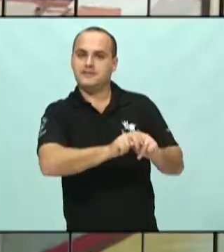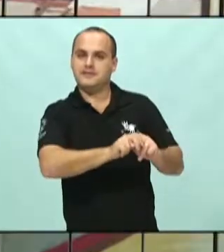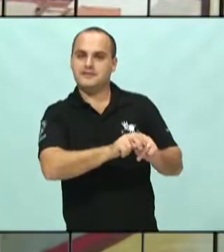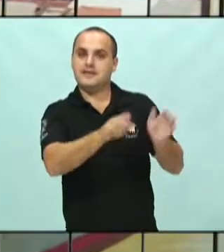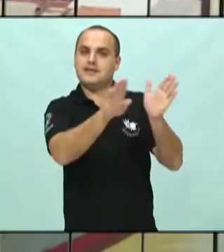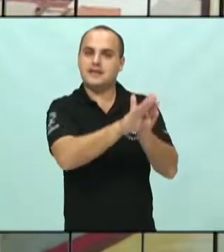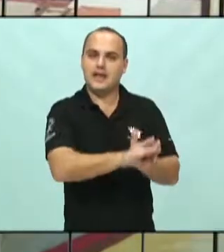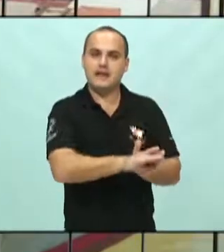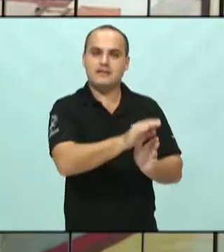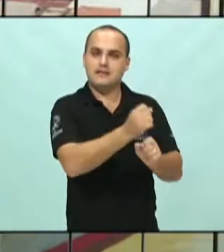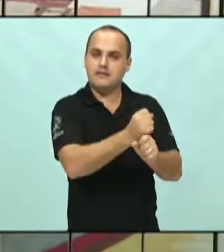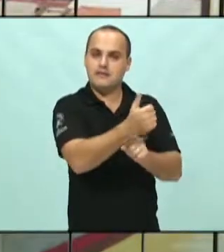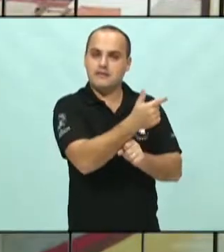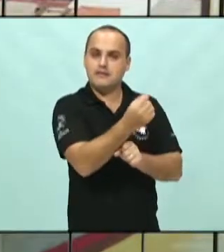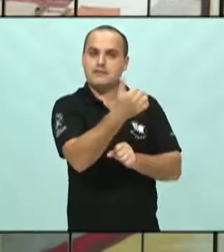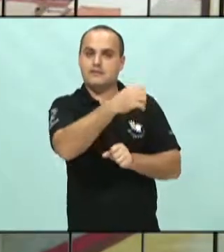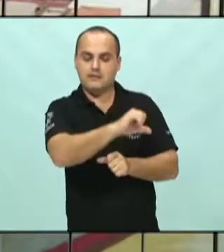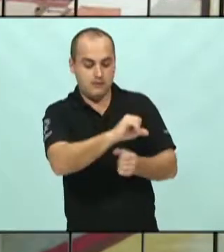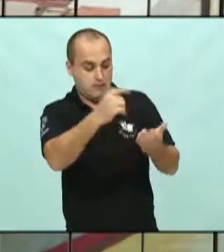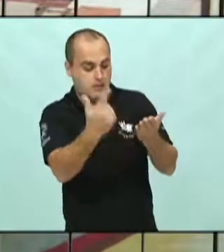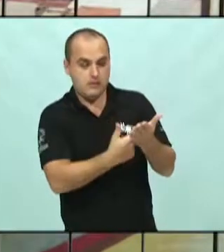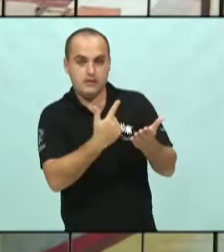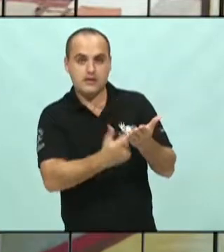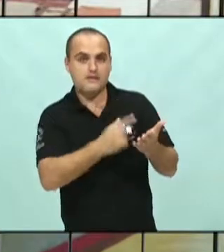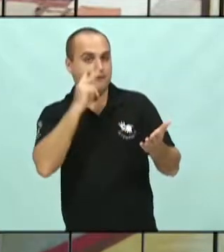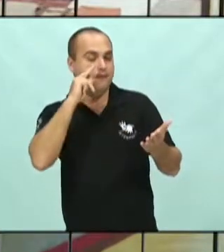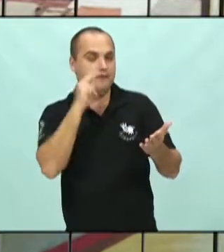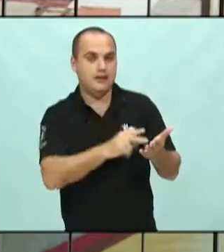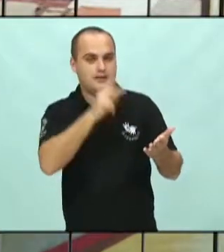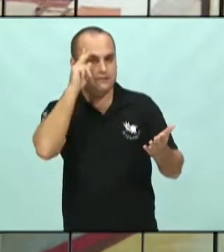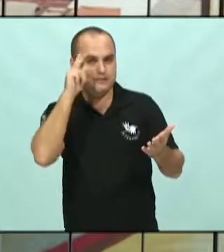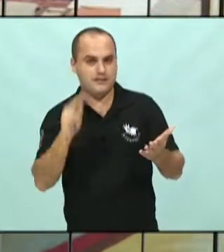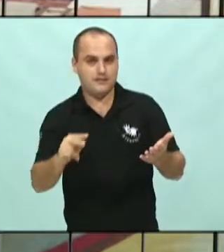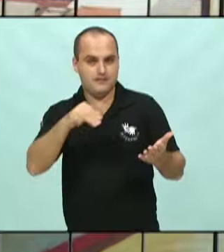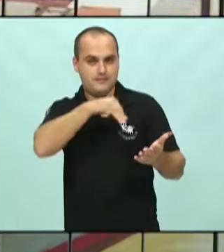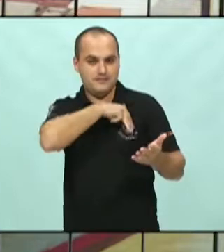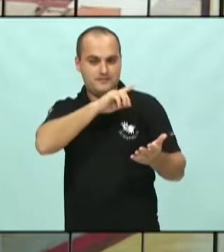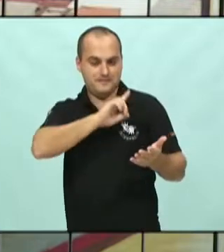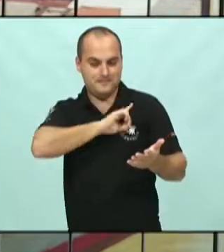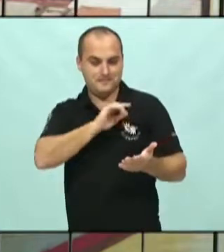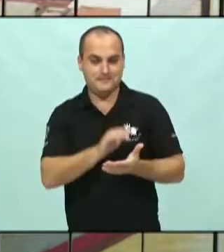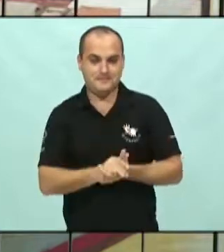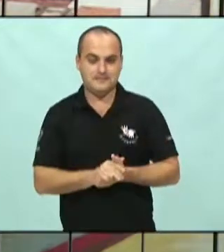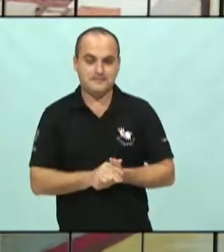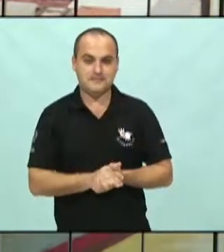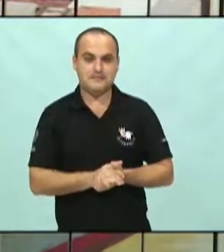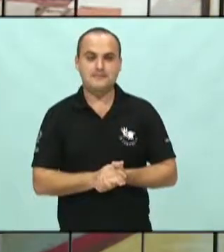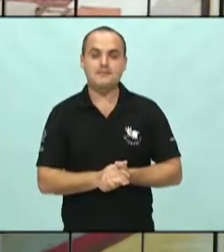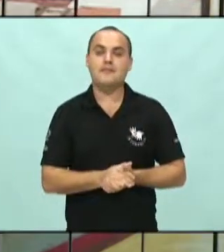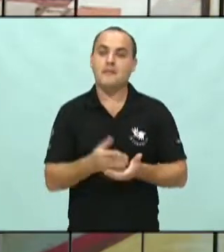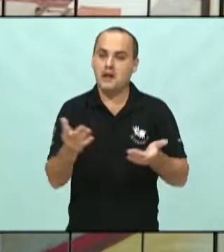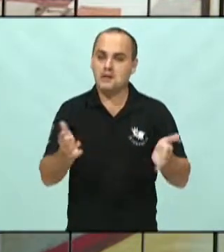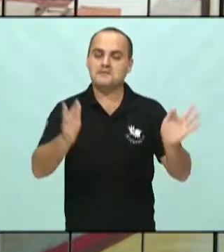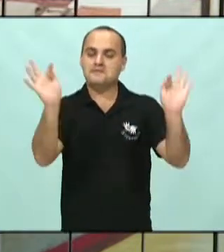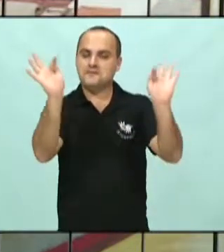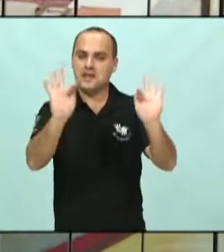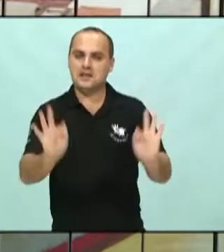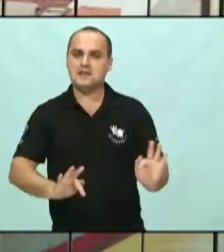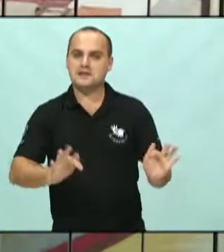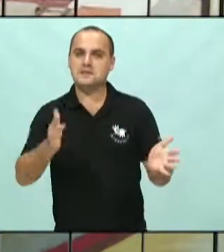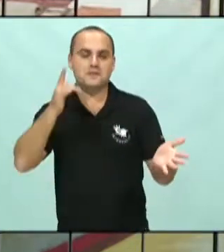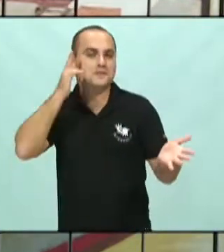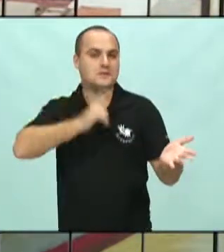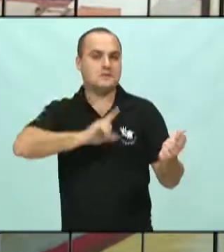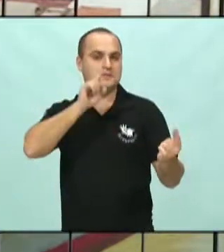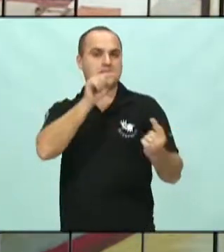ter um documento através de livro que resgatasse a história do Marcílio. E felizmente, né, foi possível cumprir esse objetivo. Hoje o livro